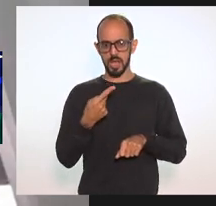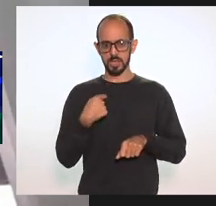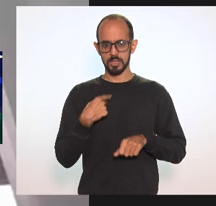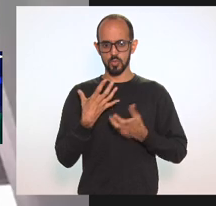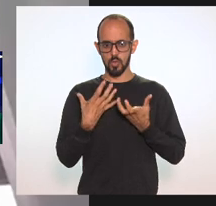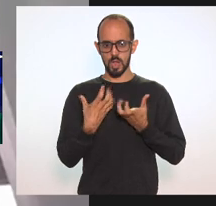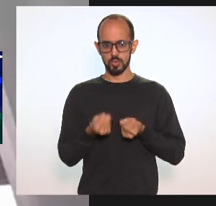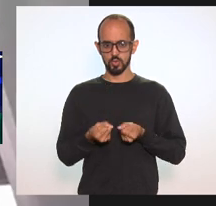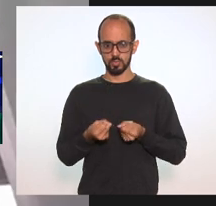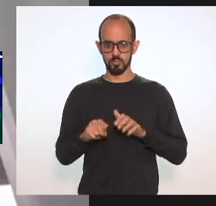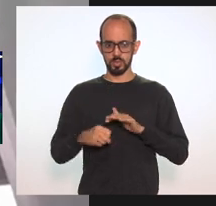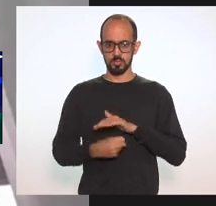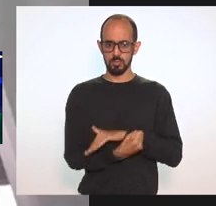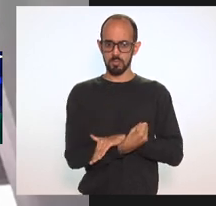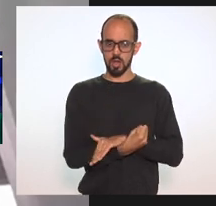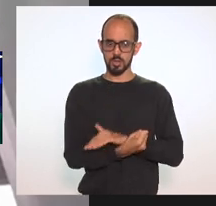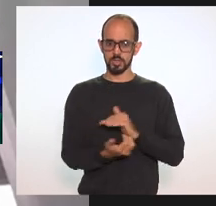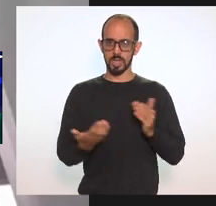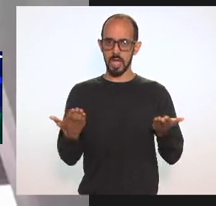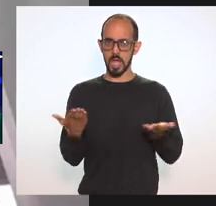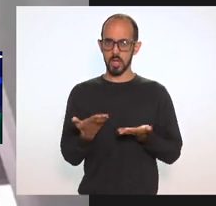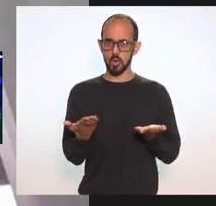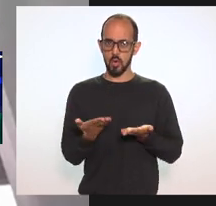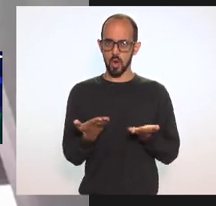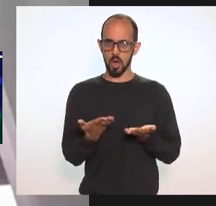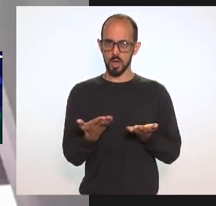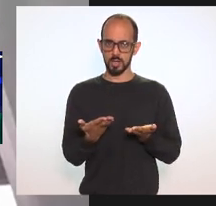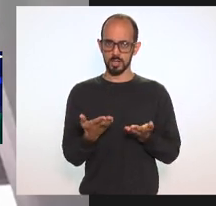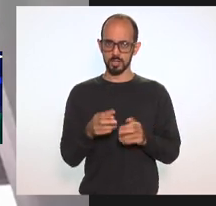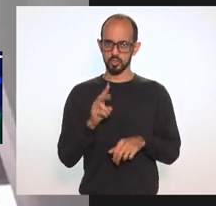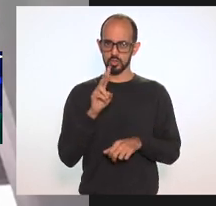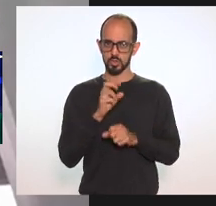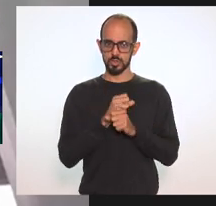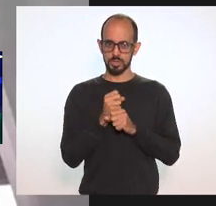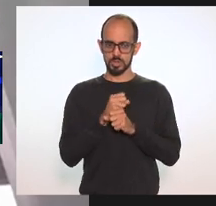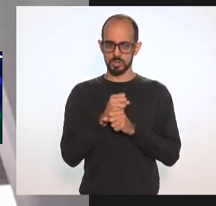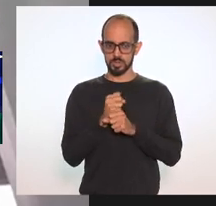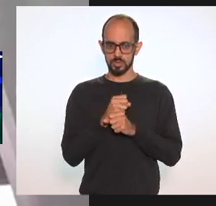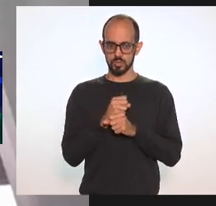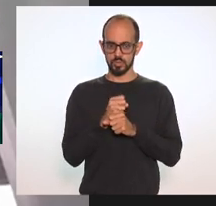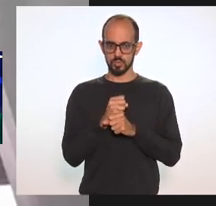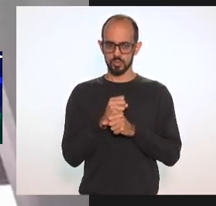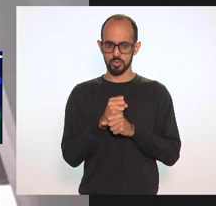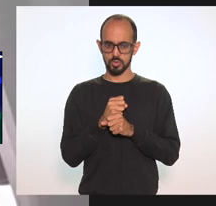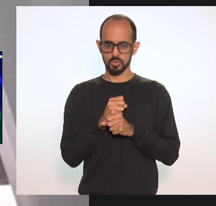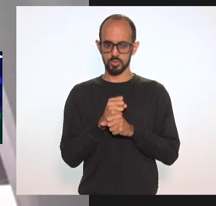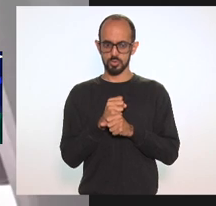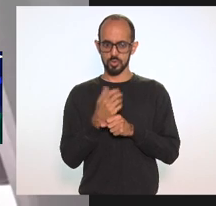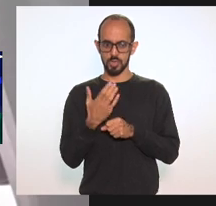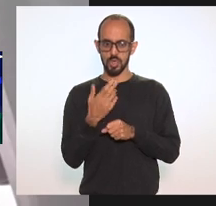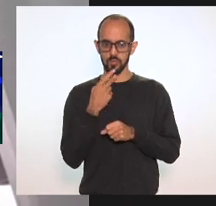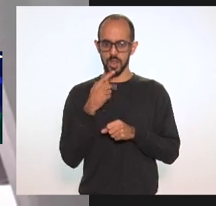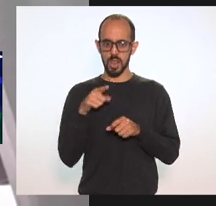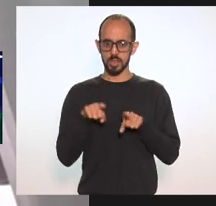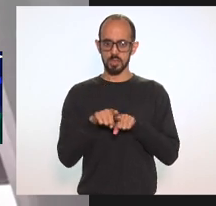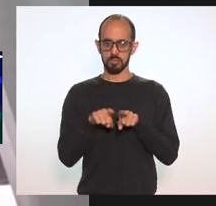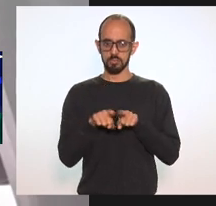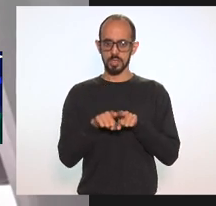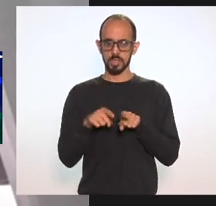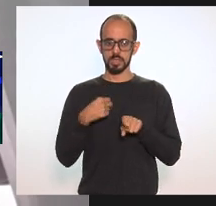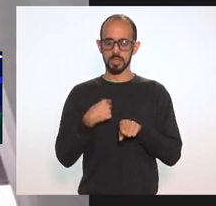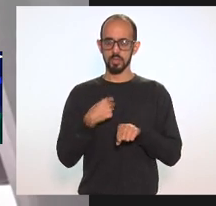assumiu meu mandato agora é o mandato curto de dois anos e quer dizer os nossos colegas que eu